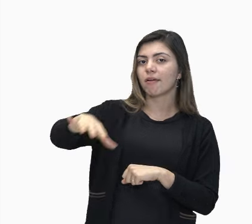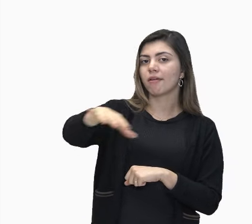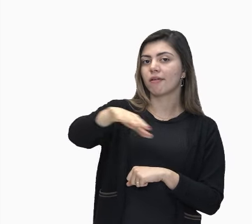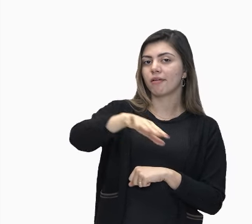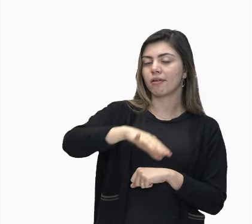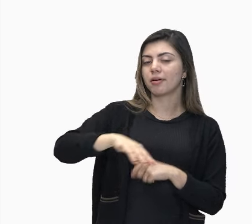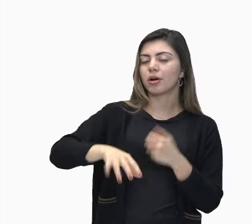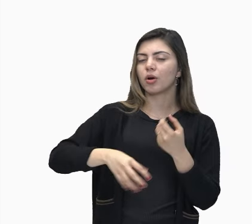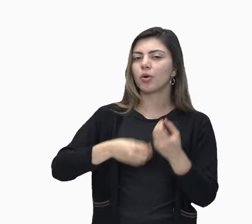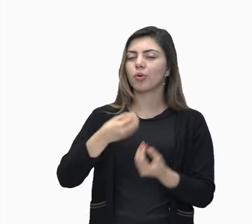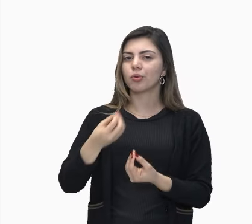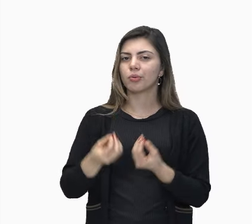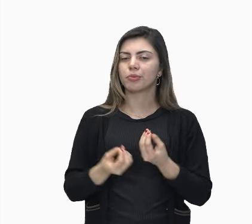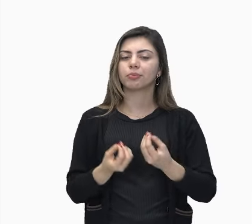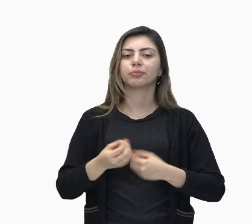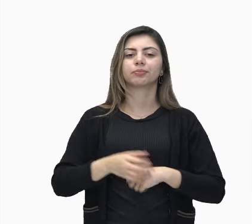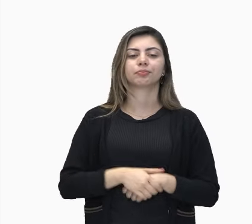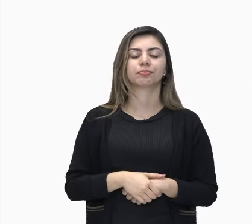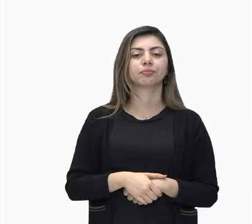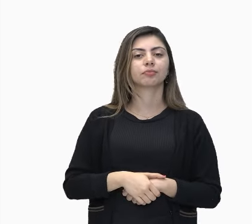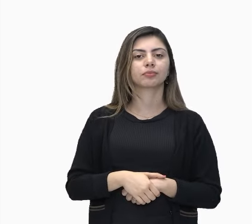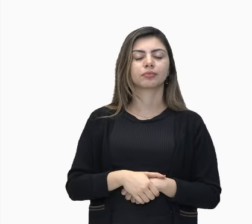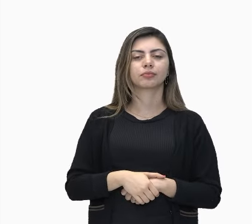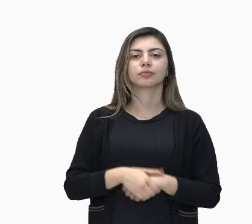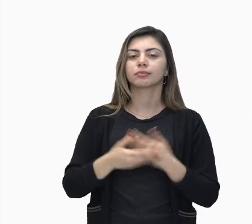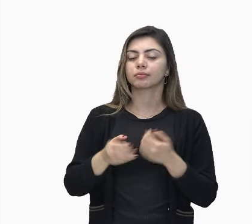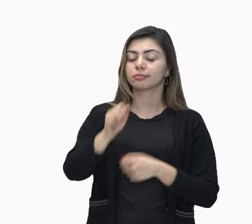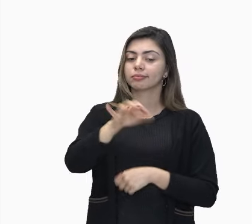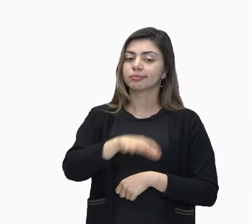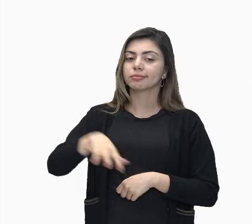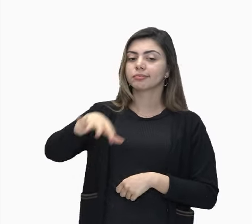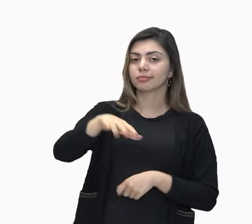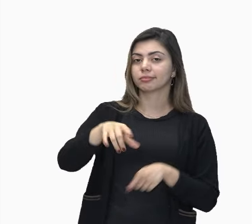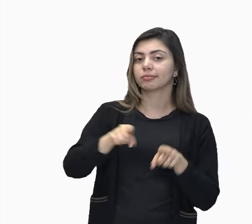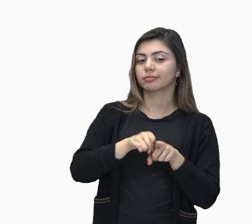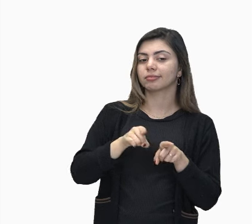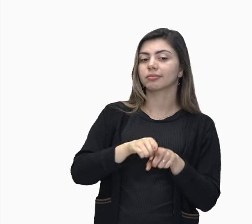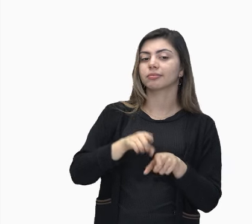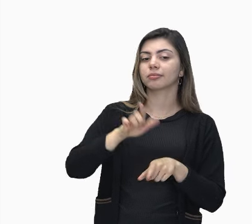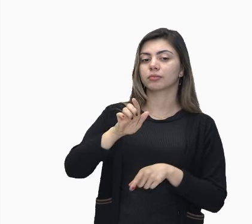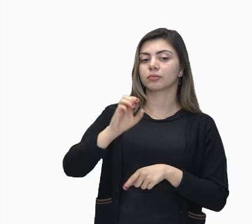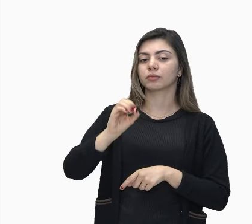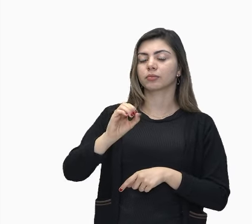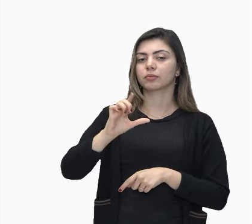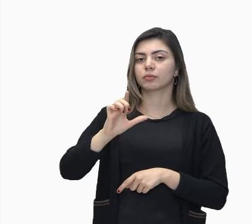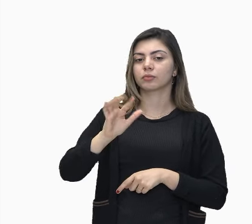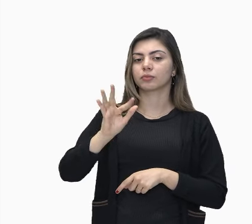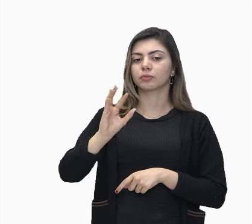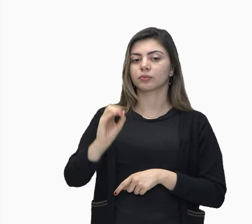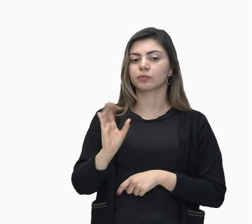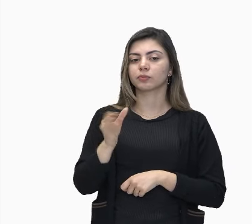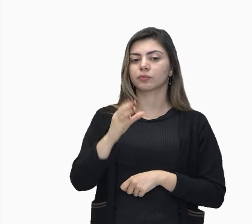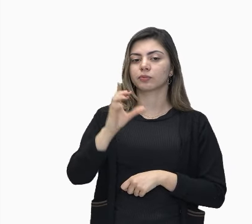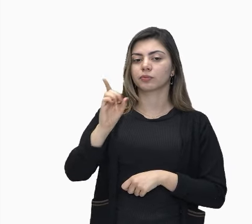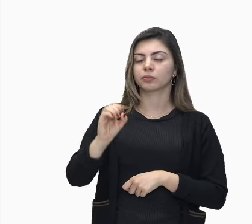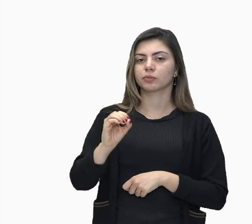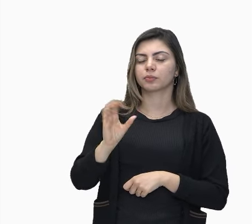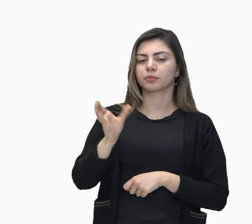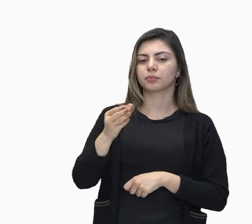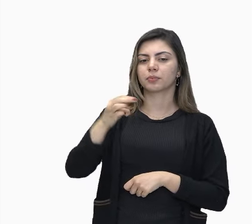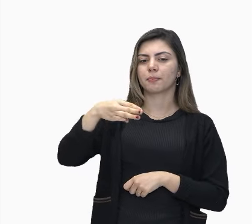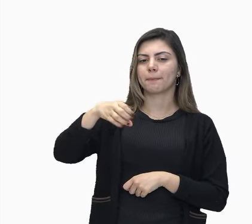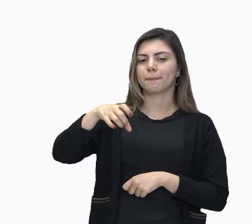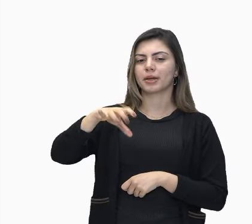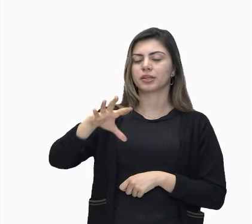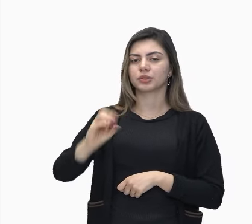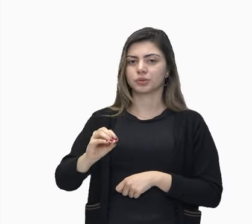né, vai também estar ali presente o Golfo do México a leste. O Golfo do México nós